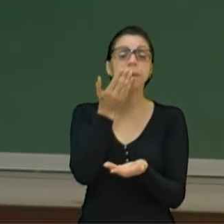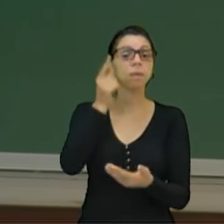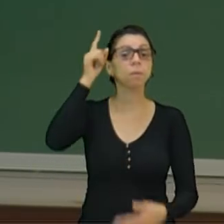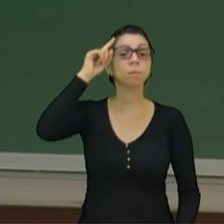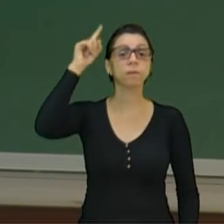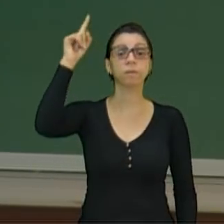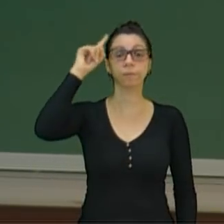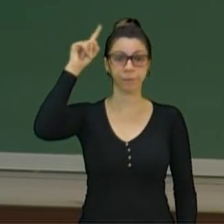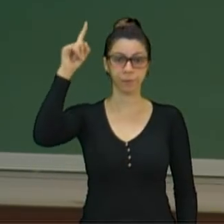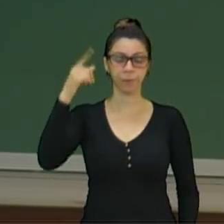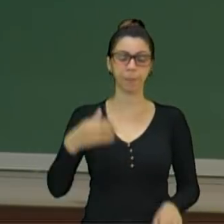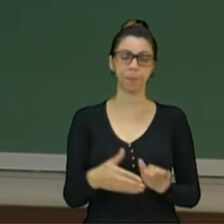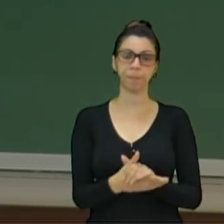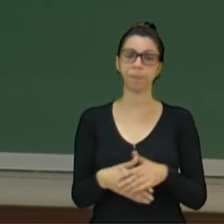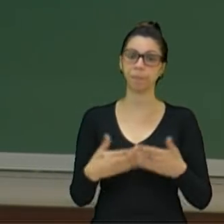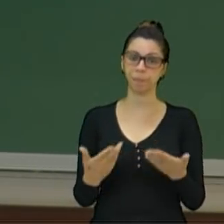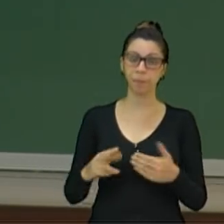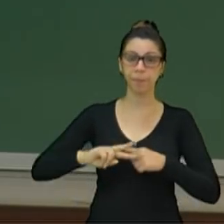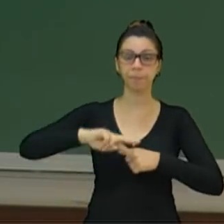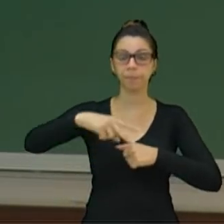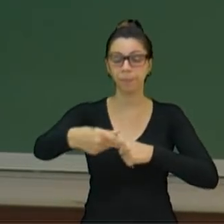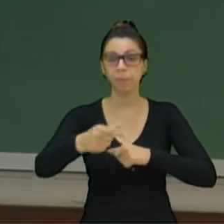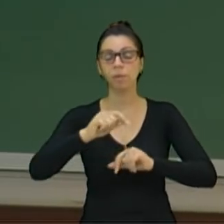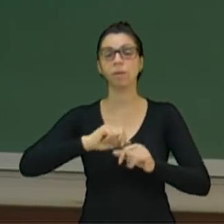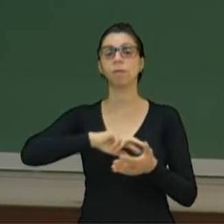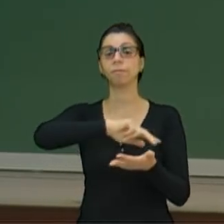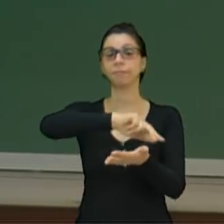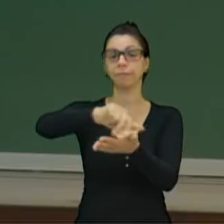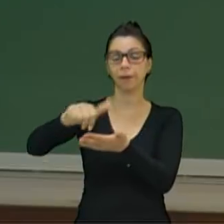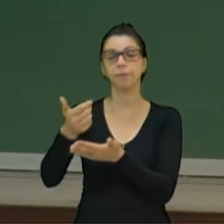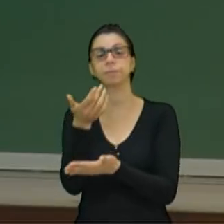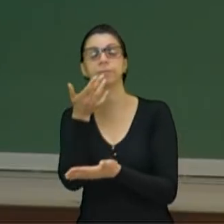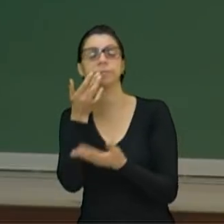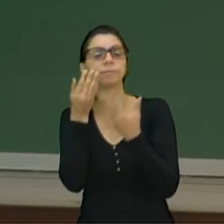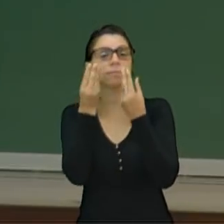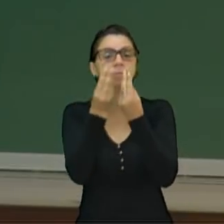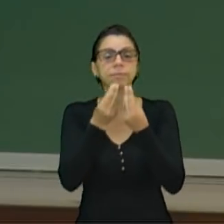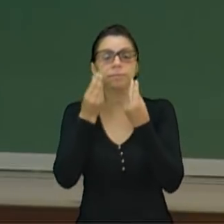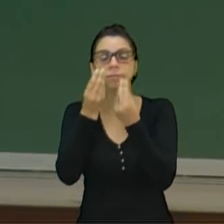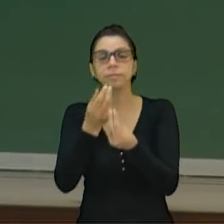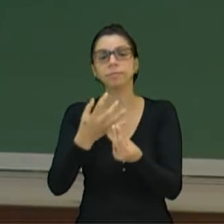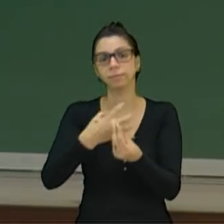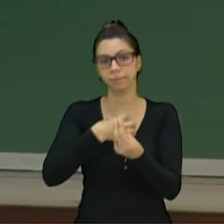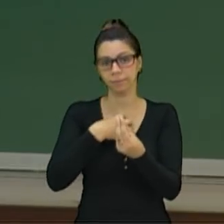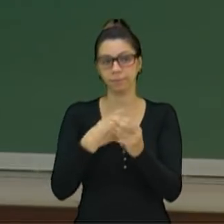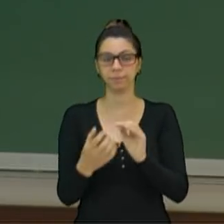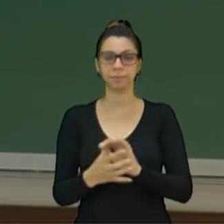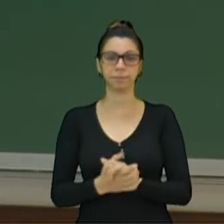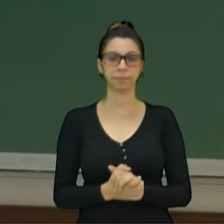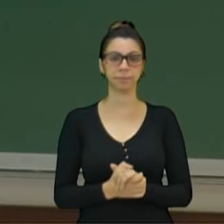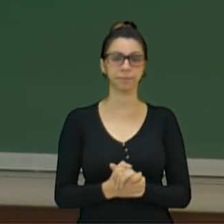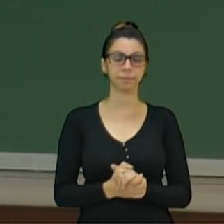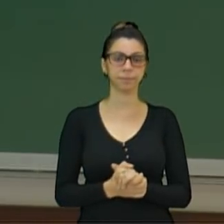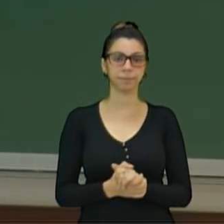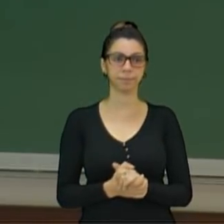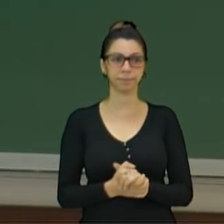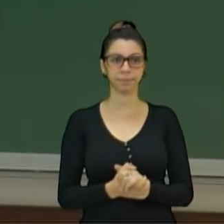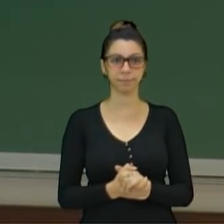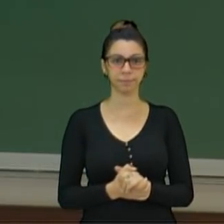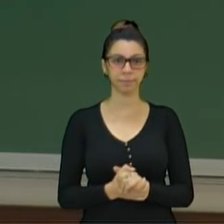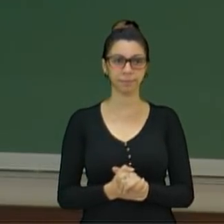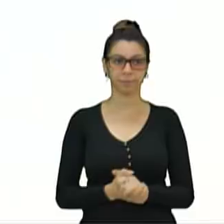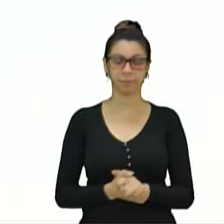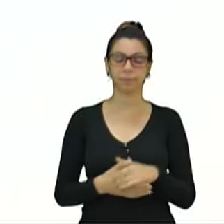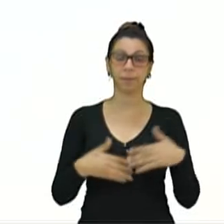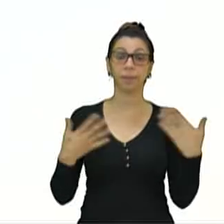dia. Então, consequentemente, vários gostos nós sentimos. Então, eu vou trazer para vocês eles. Então,